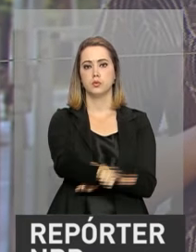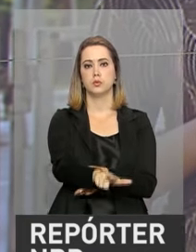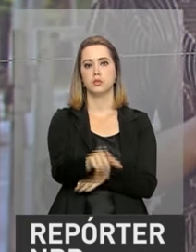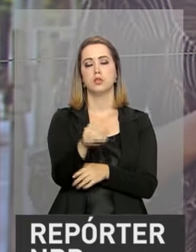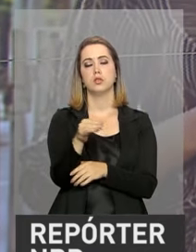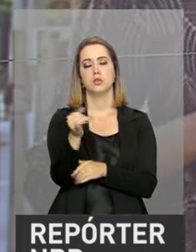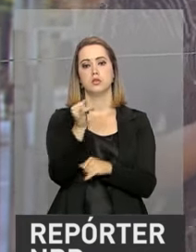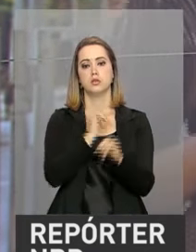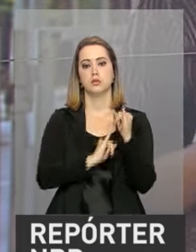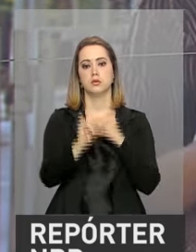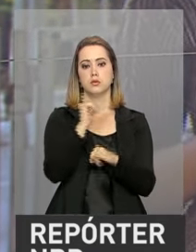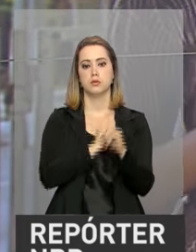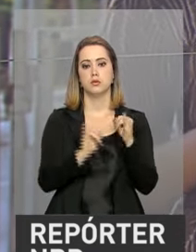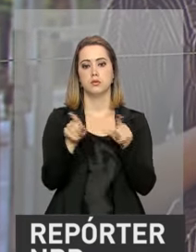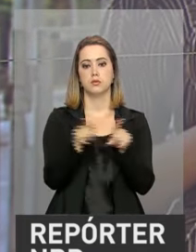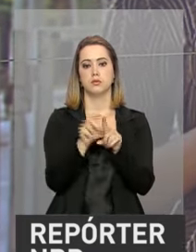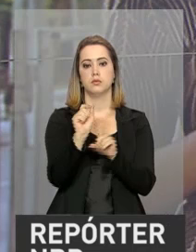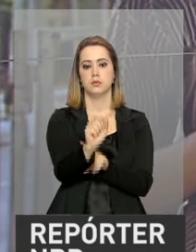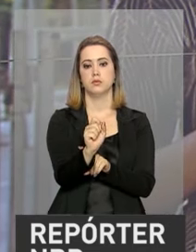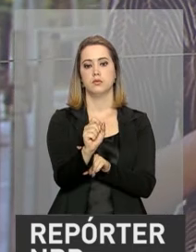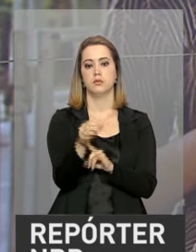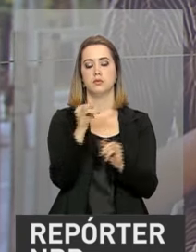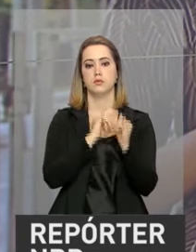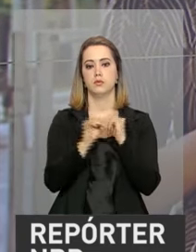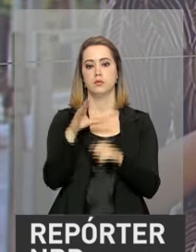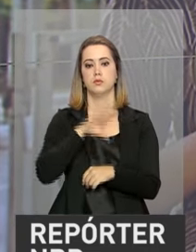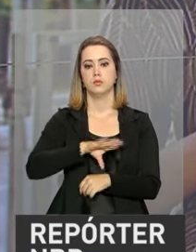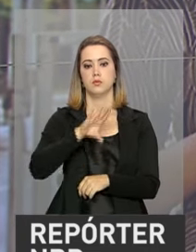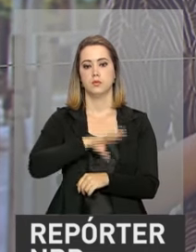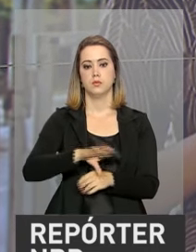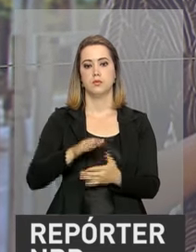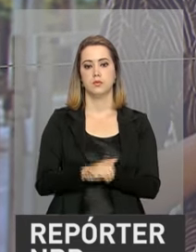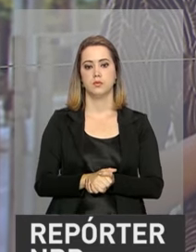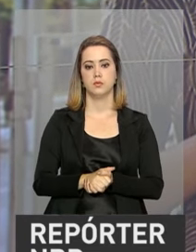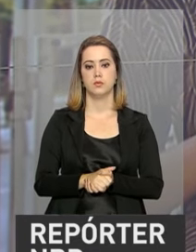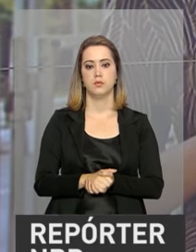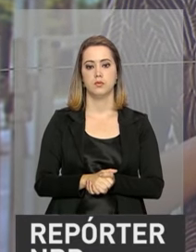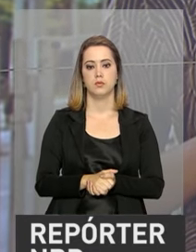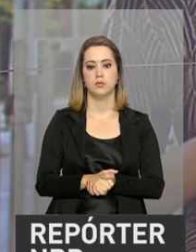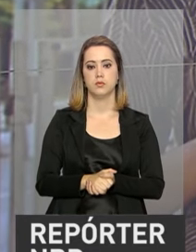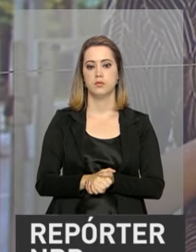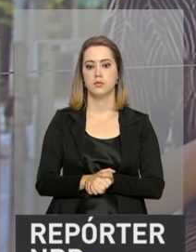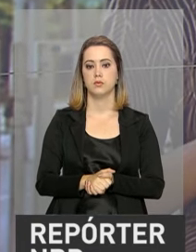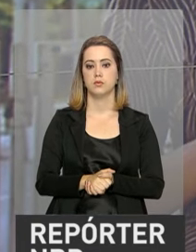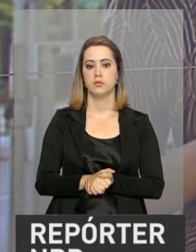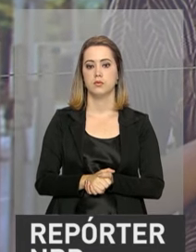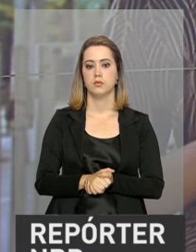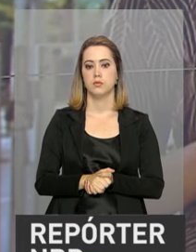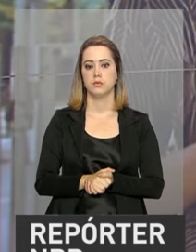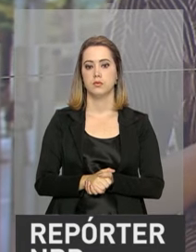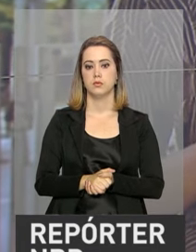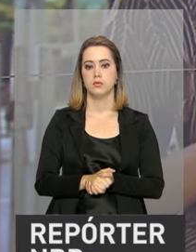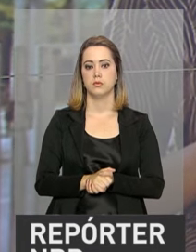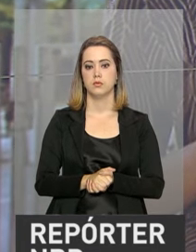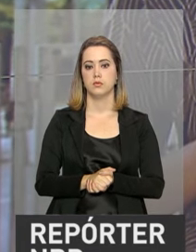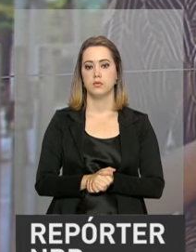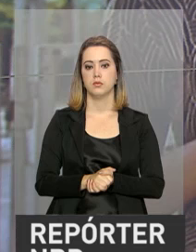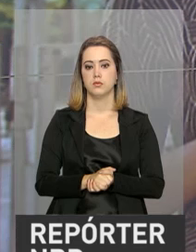sobre a conferência da Comunidade dos Países de Língua Portuguesa. Boa tarde, Carolina.